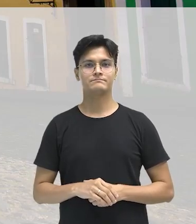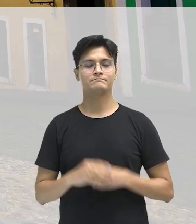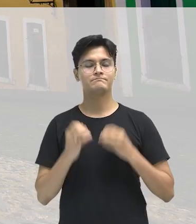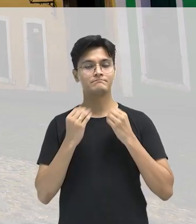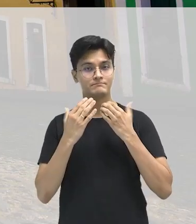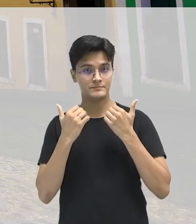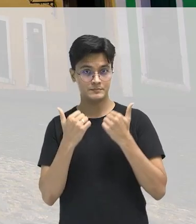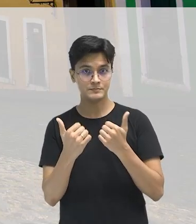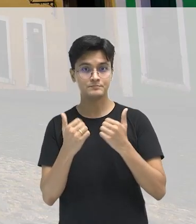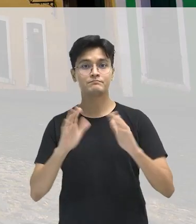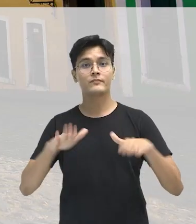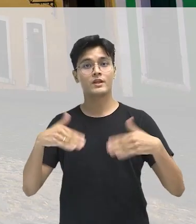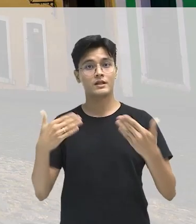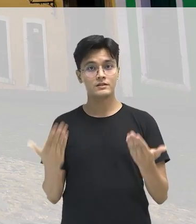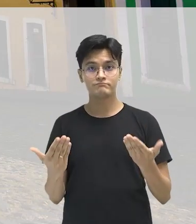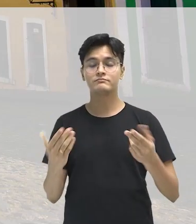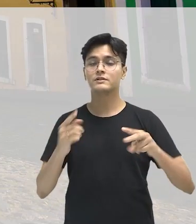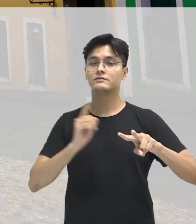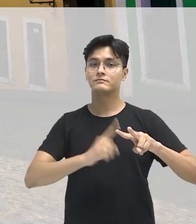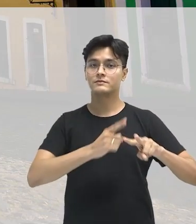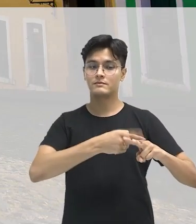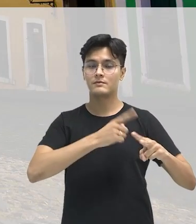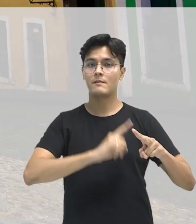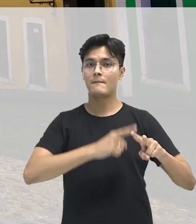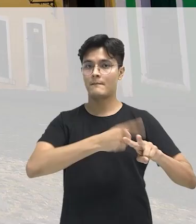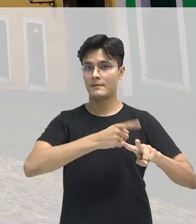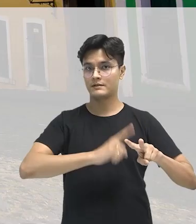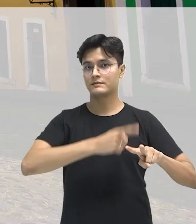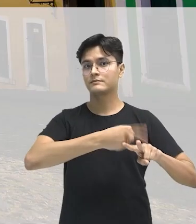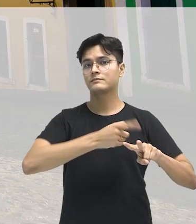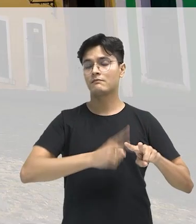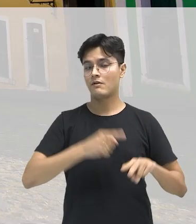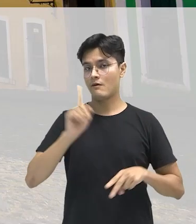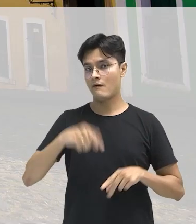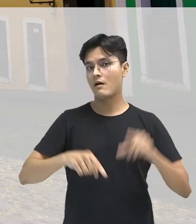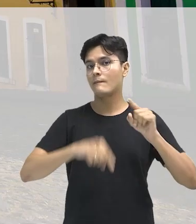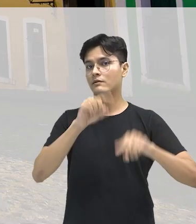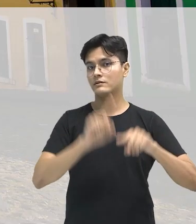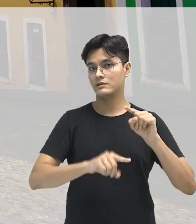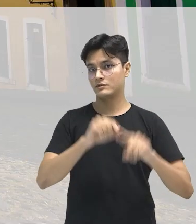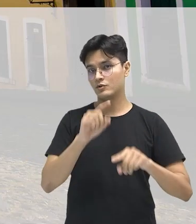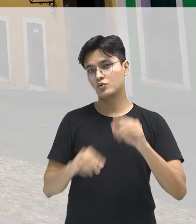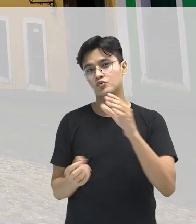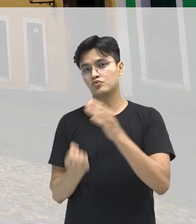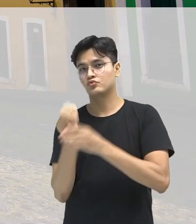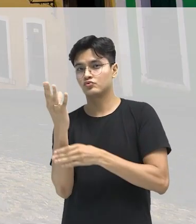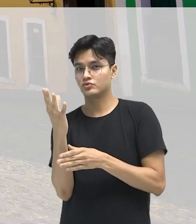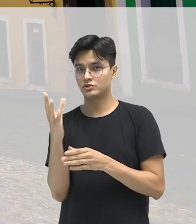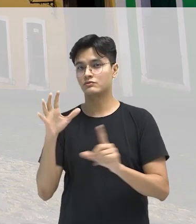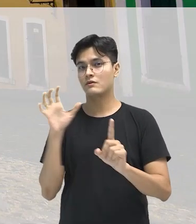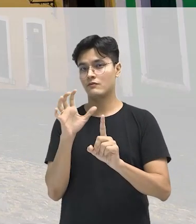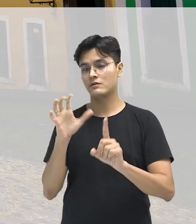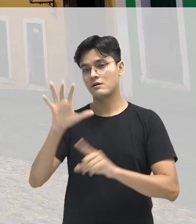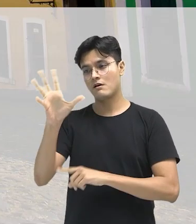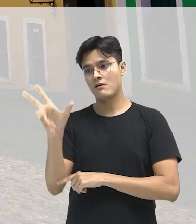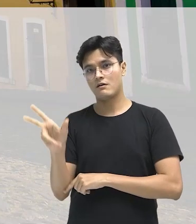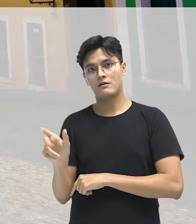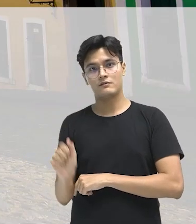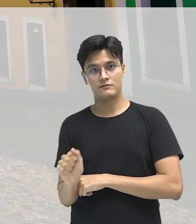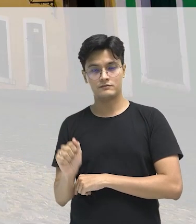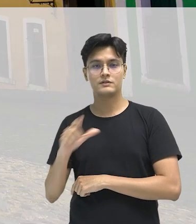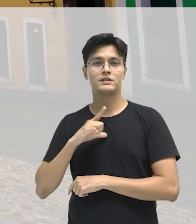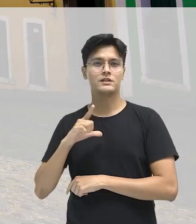Muito bem, esse é o nosso agogô. Esse instrumento, ele é de origem africana. A